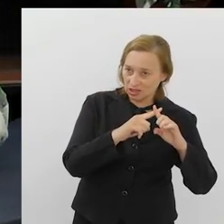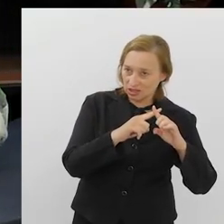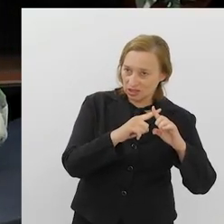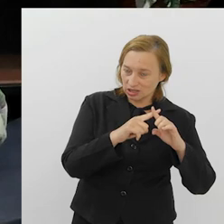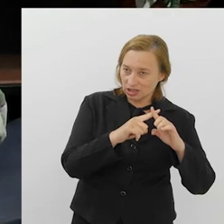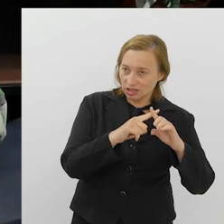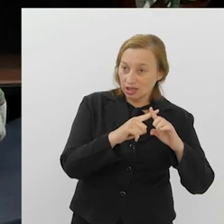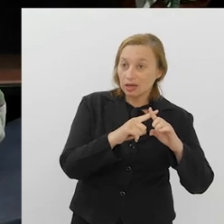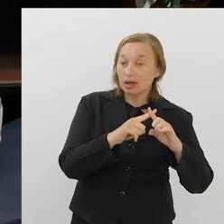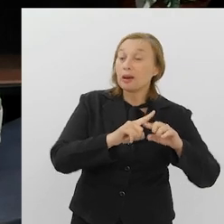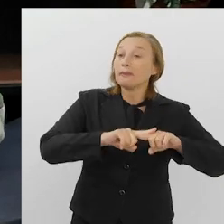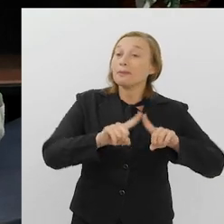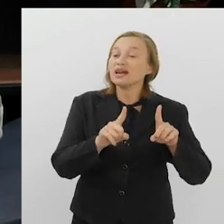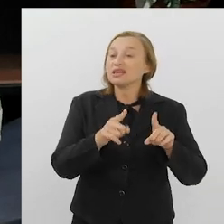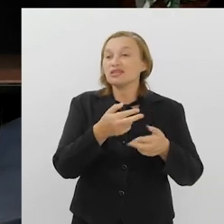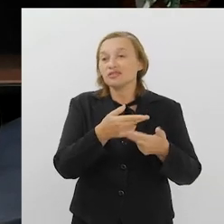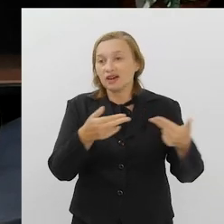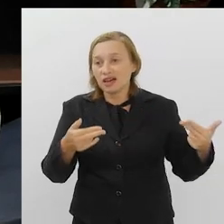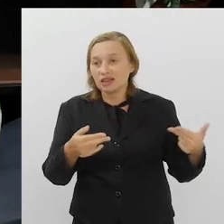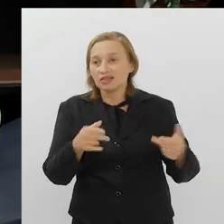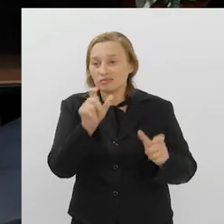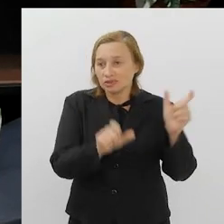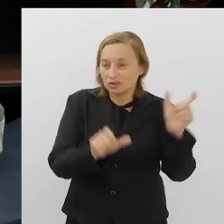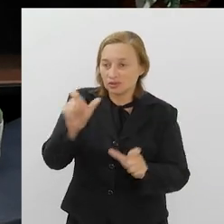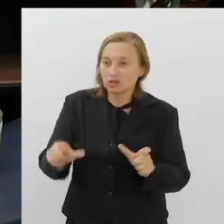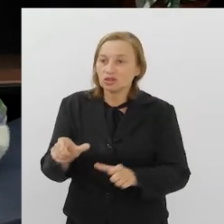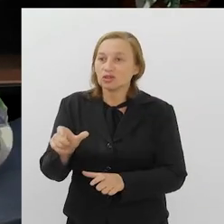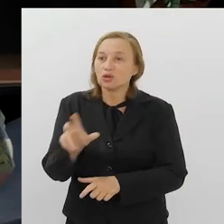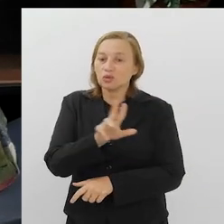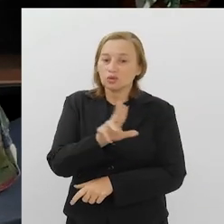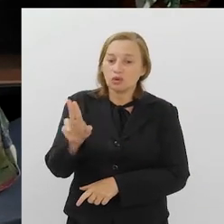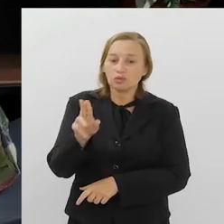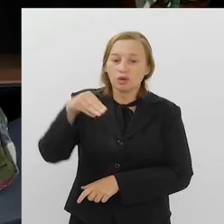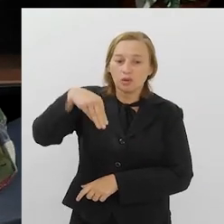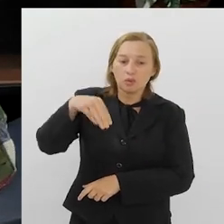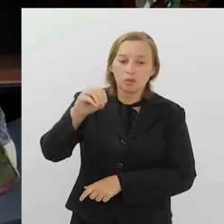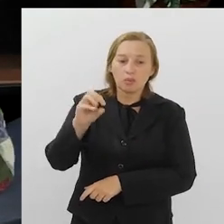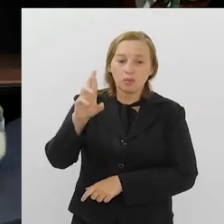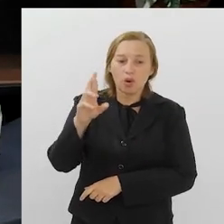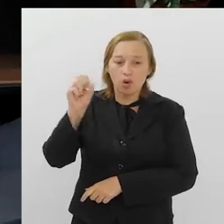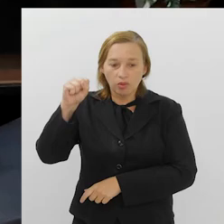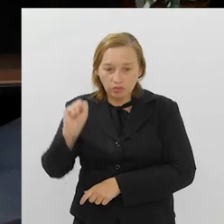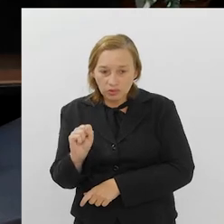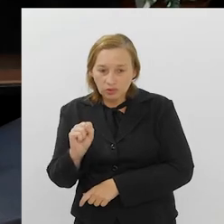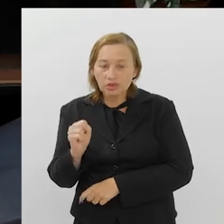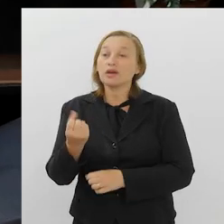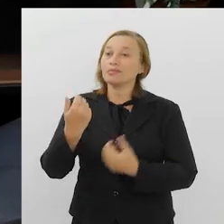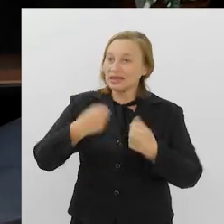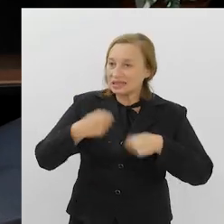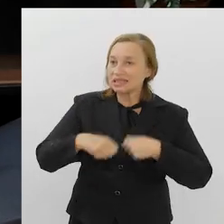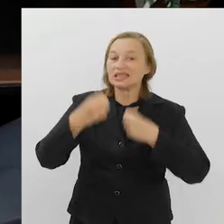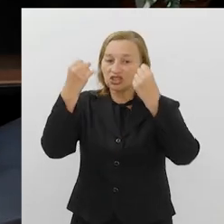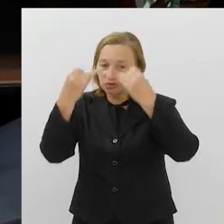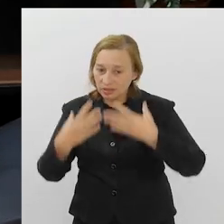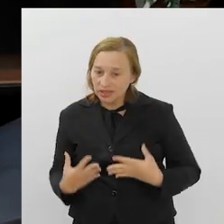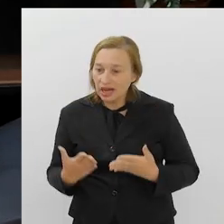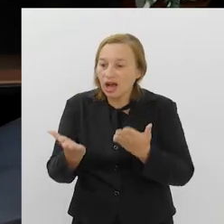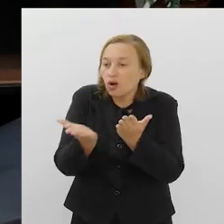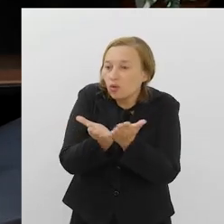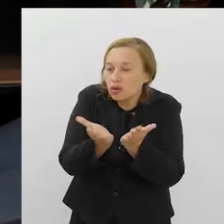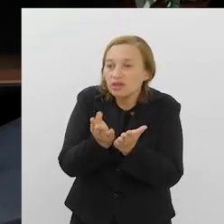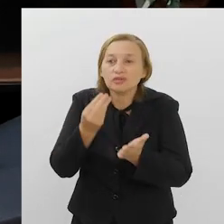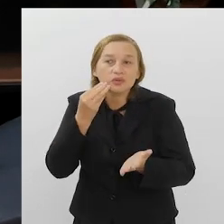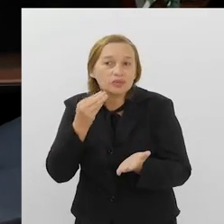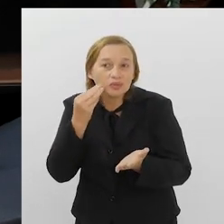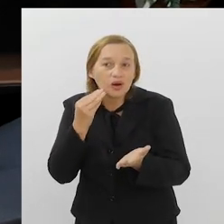igreja Hum mas muitos ainda chamam de Mórmon MM E aí você tem que explicar e pega o livro dos